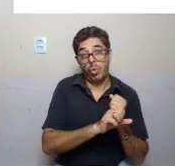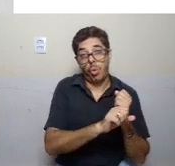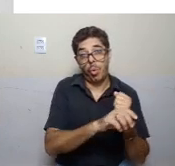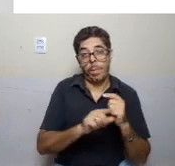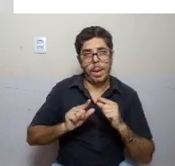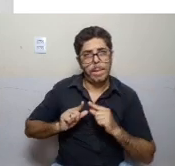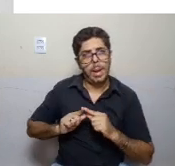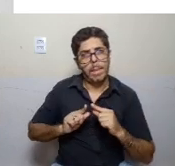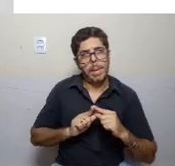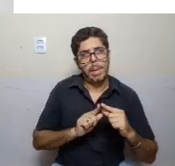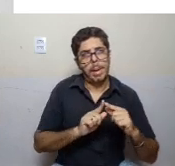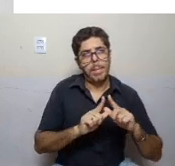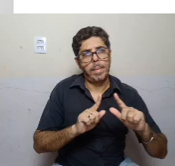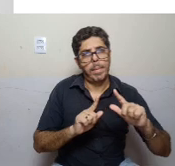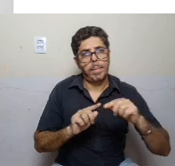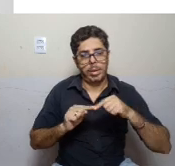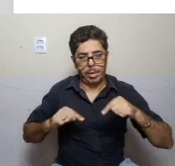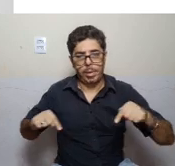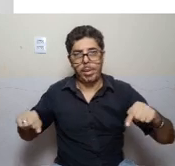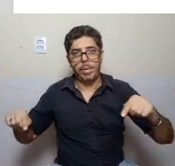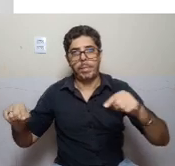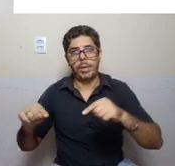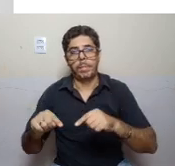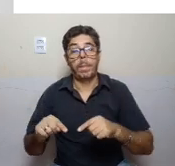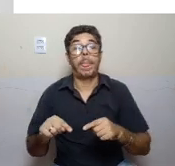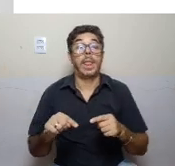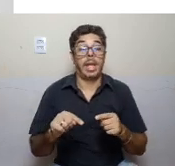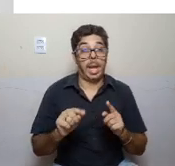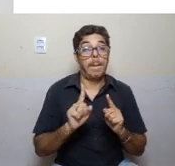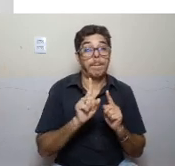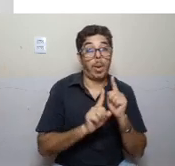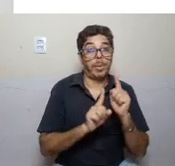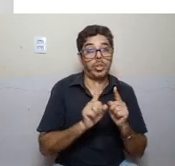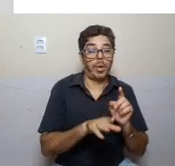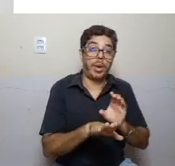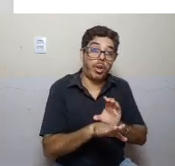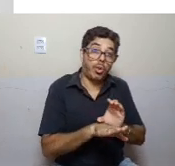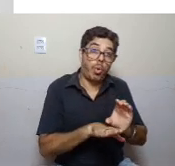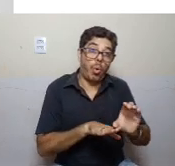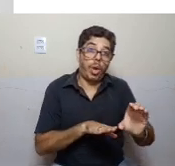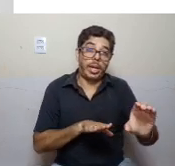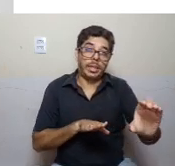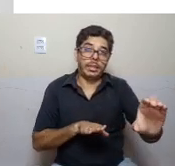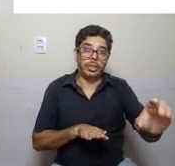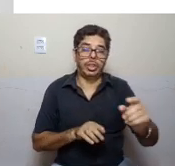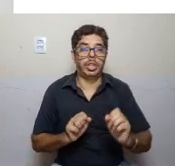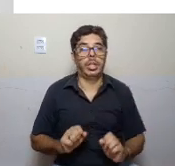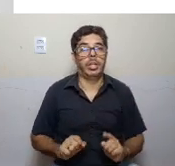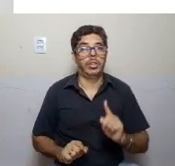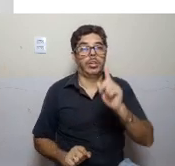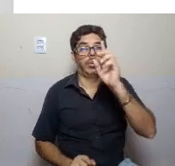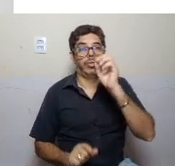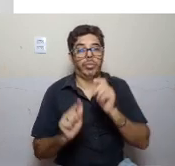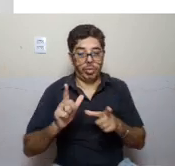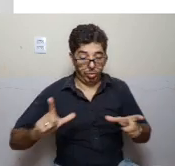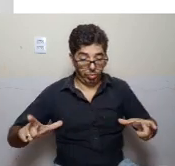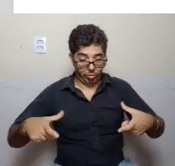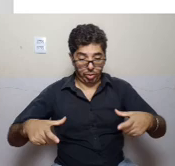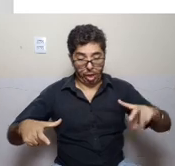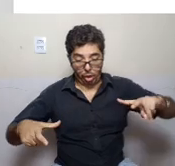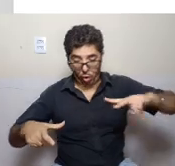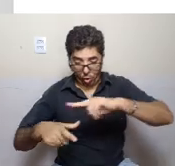B ΔL ao longo de toda a trajetória fechada é proporcional à corrente elétrica que flui através da